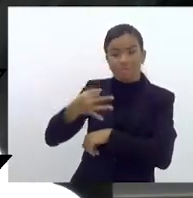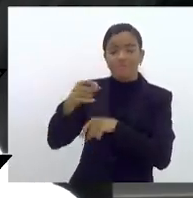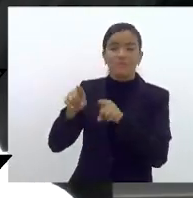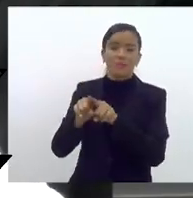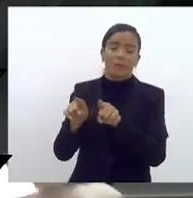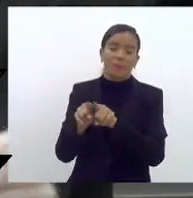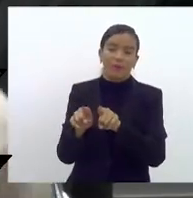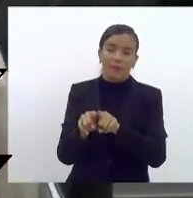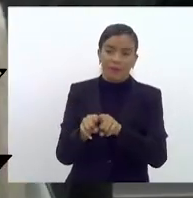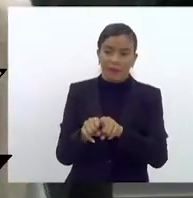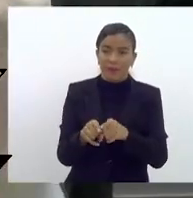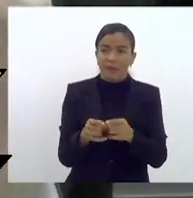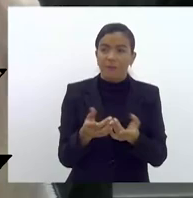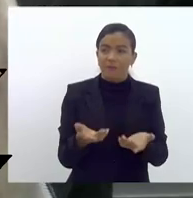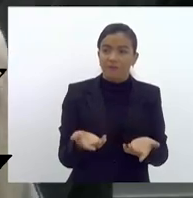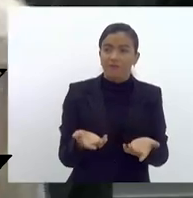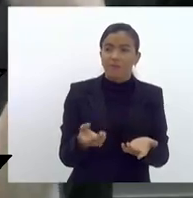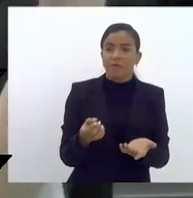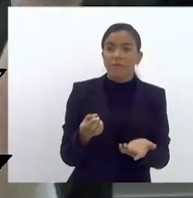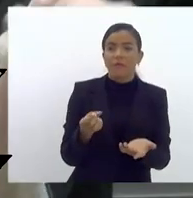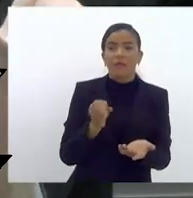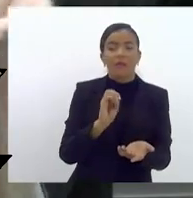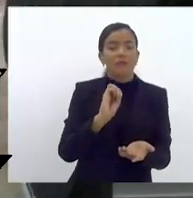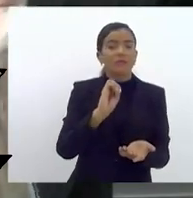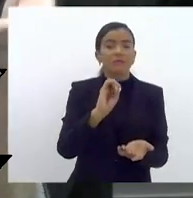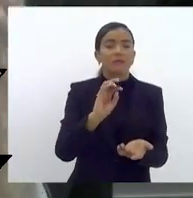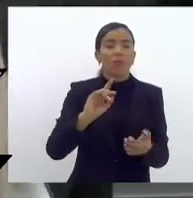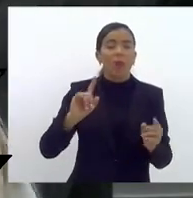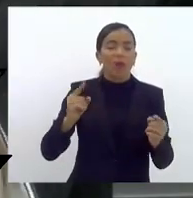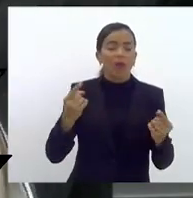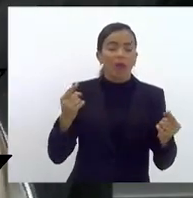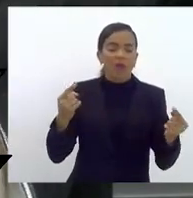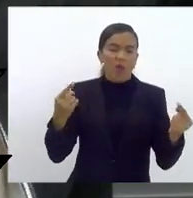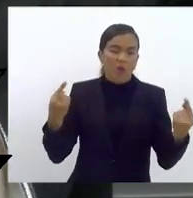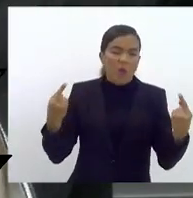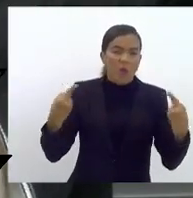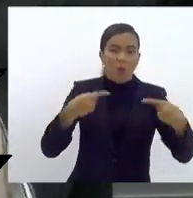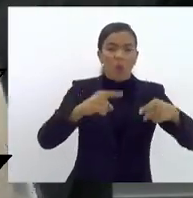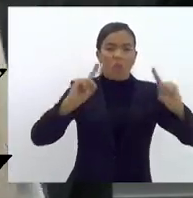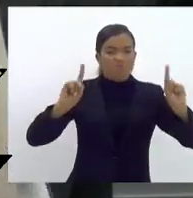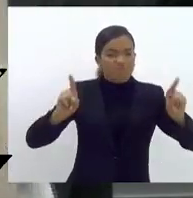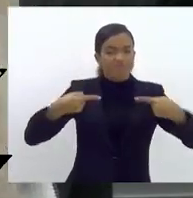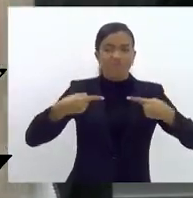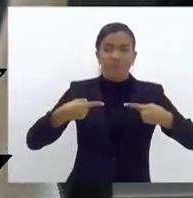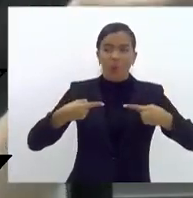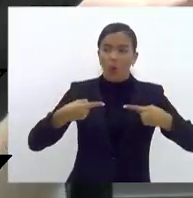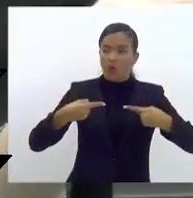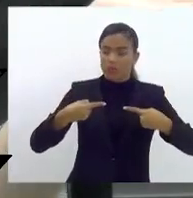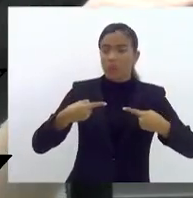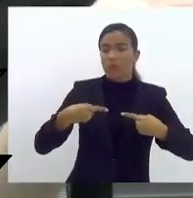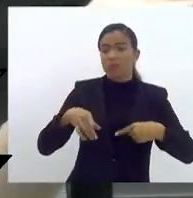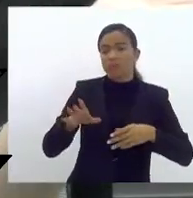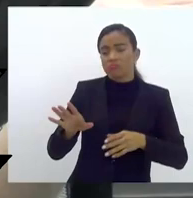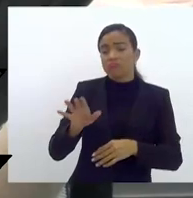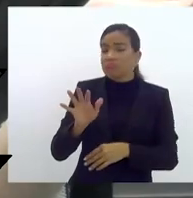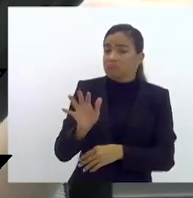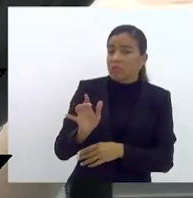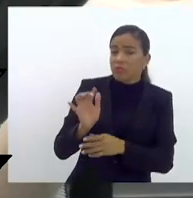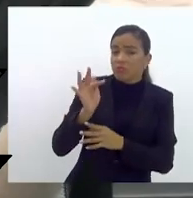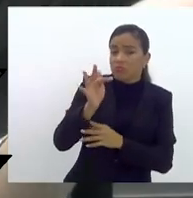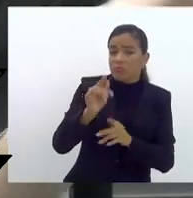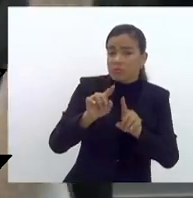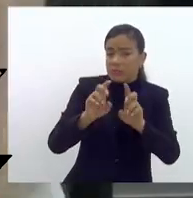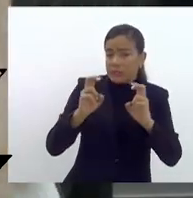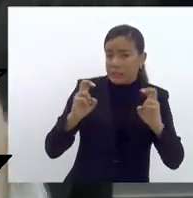matéria Se não for de oposição ao Deputado mink que no próximo a sessão